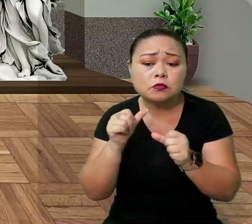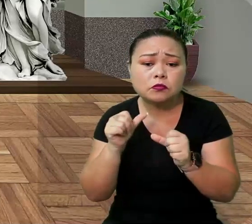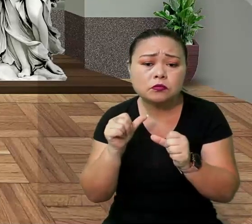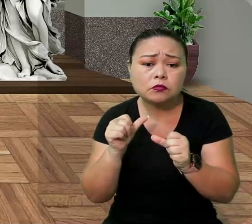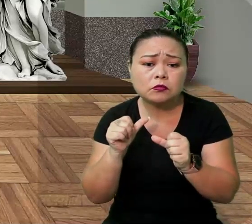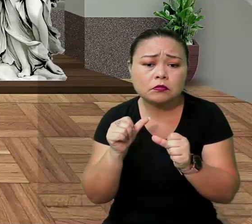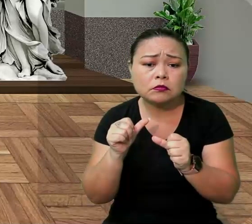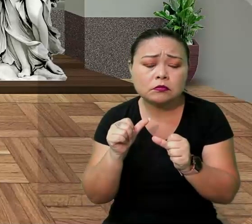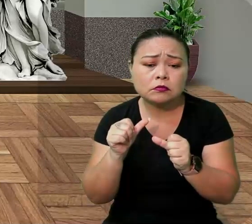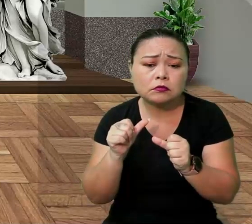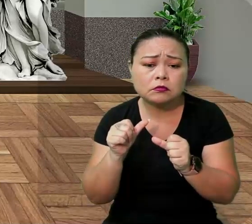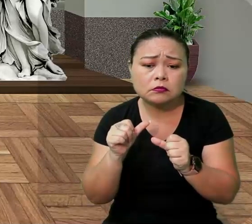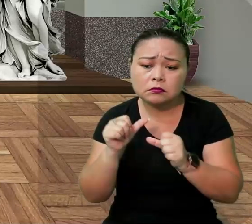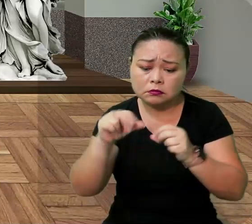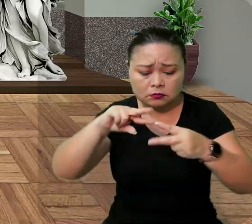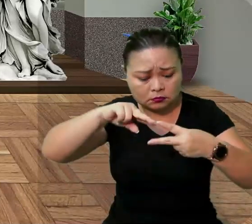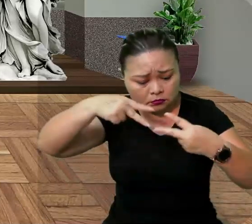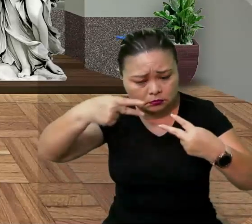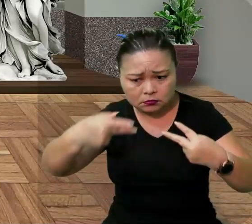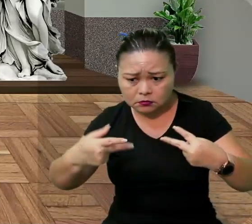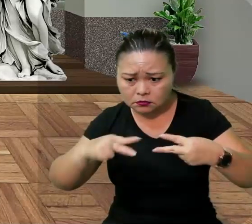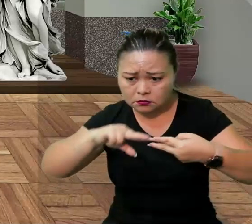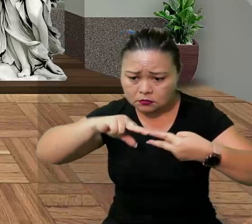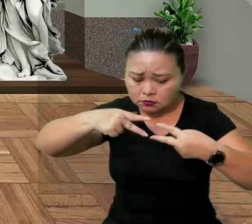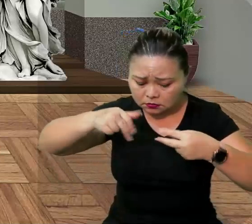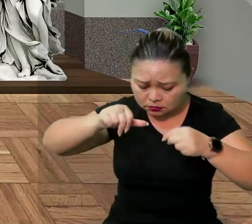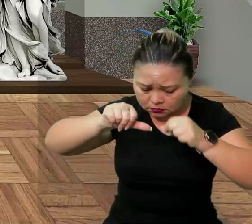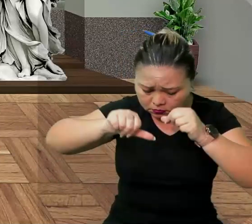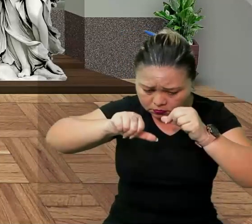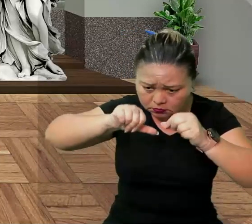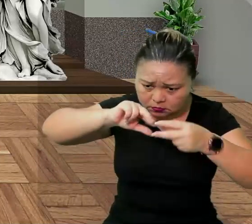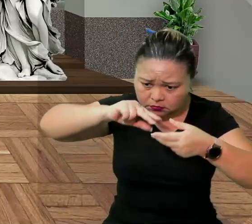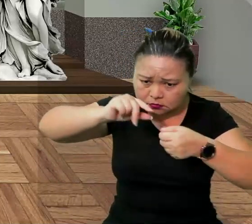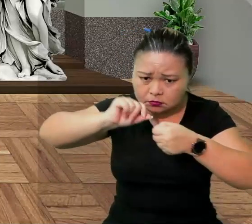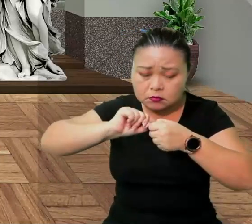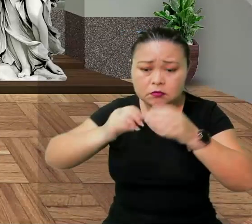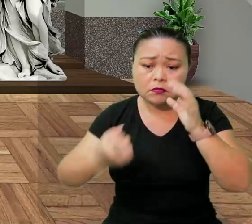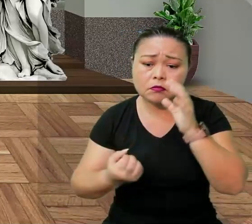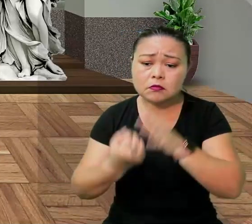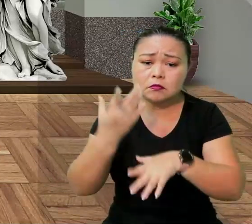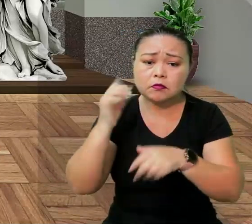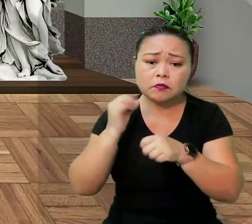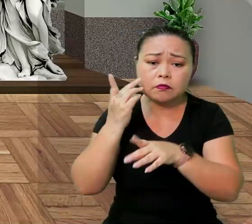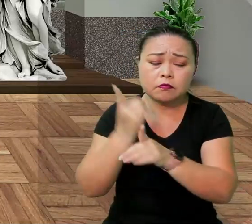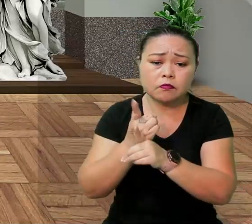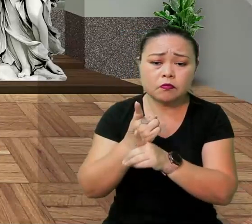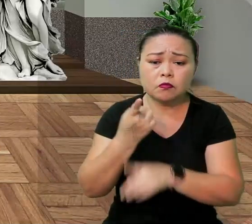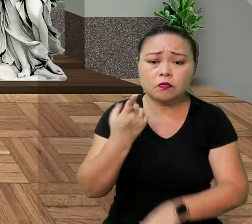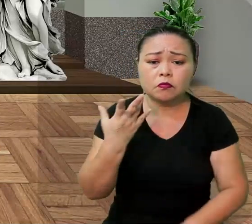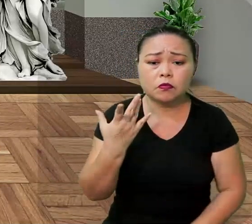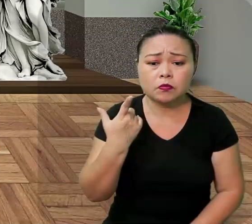sofrendo uma genética nisso. Os caras descobriram, por exemplo, que